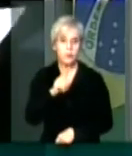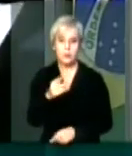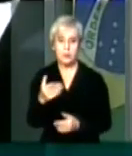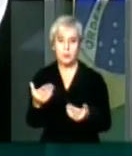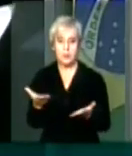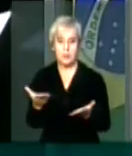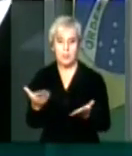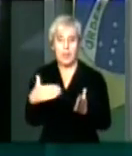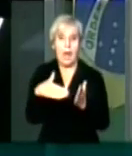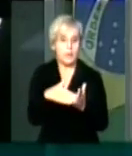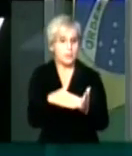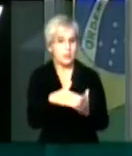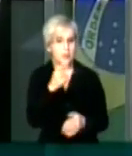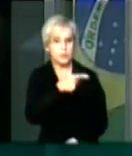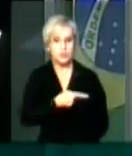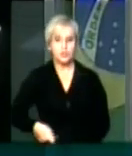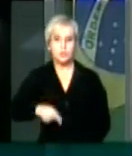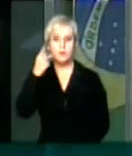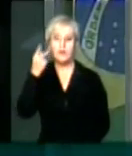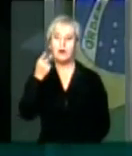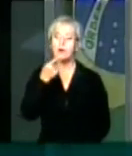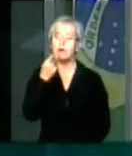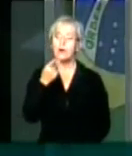citou, até os Estados Unidos,